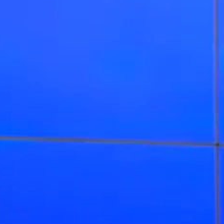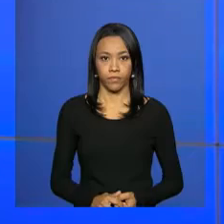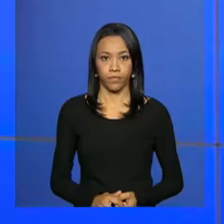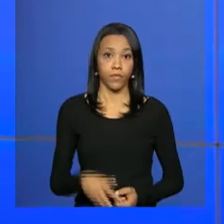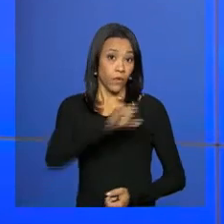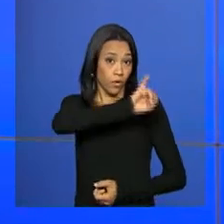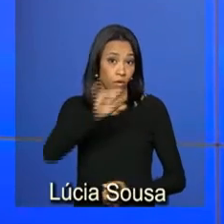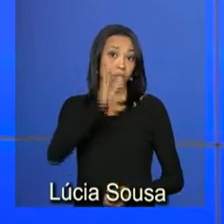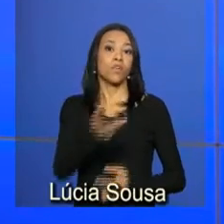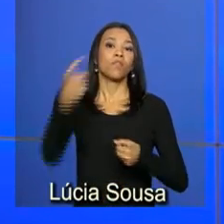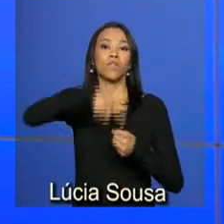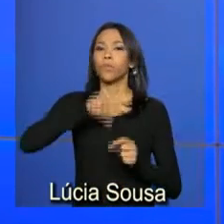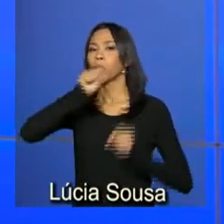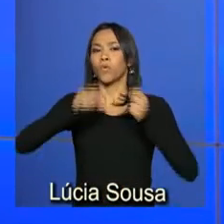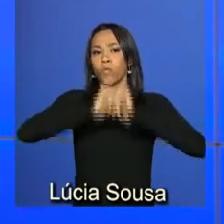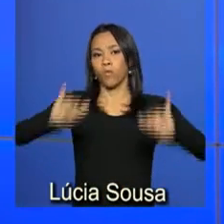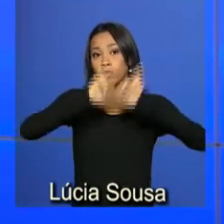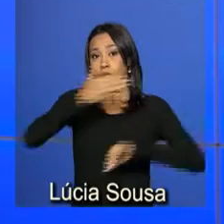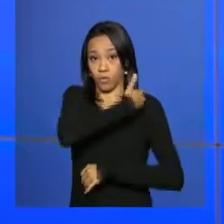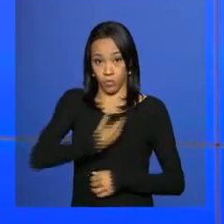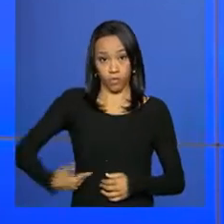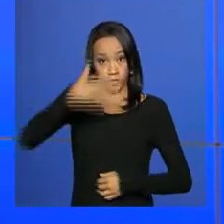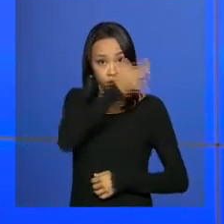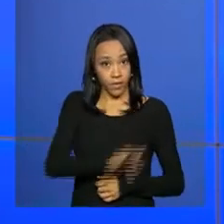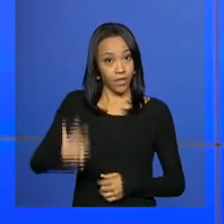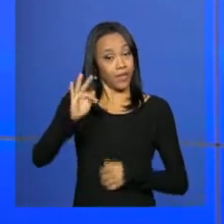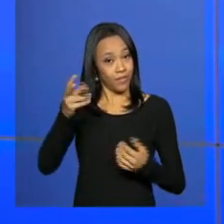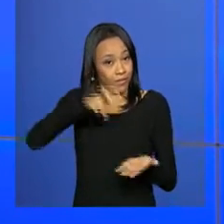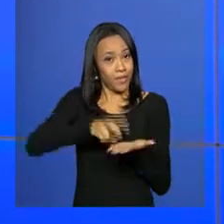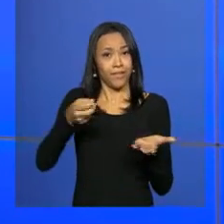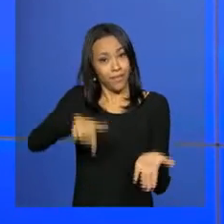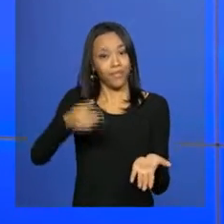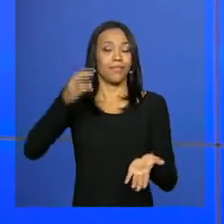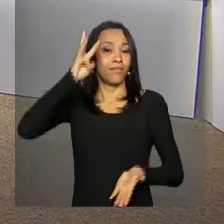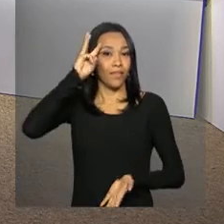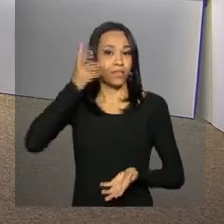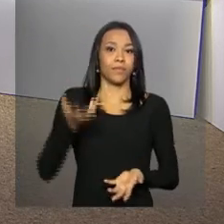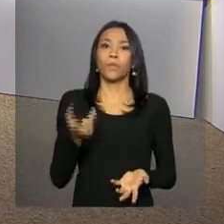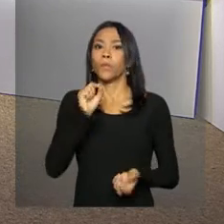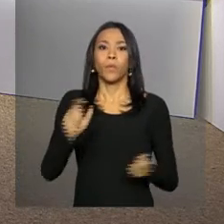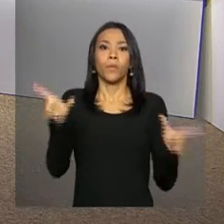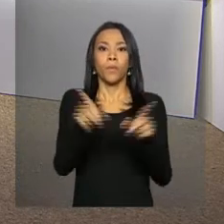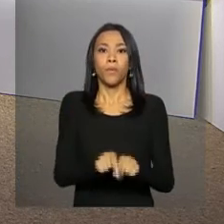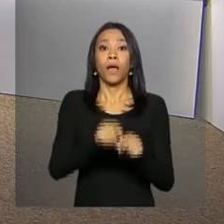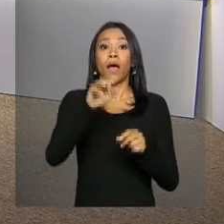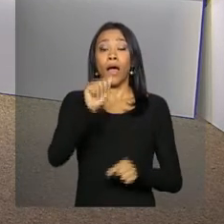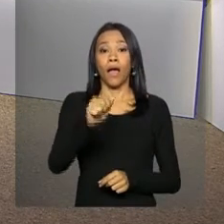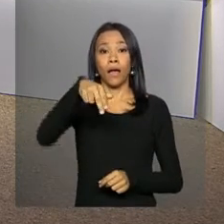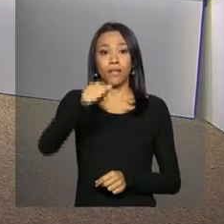lá voltamos com as últimas notícias do governo federal na manhã desta terça feira a agência nacional de telecomunicações